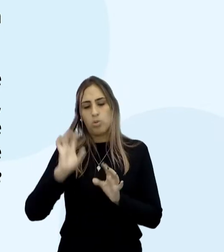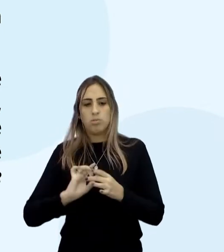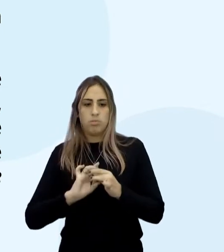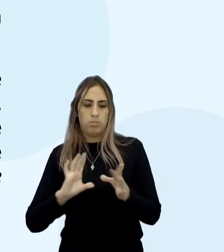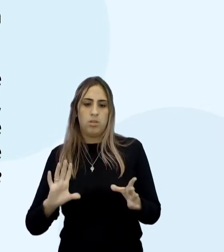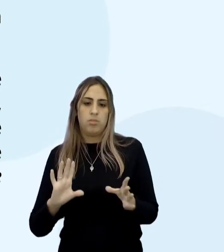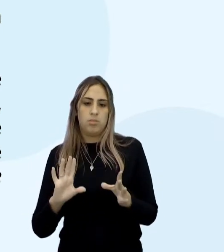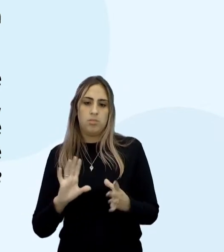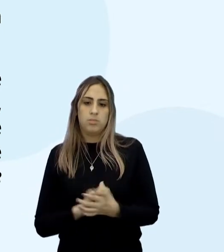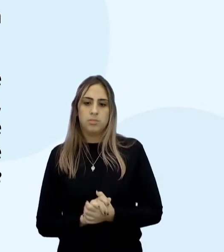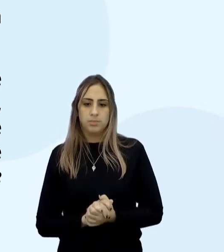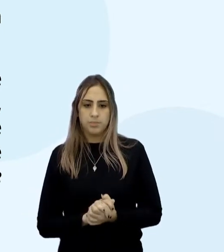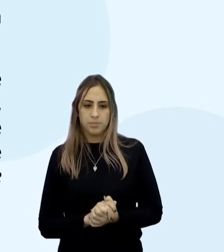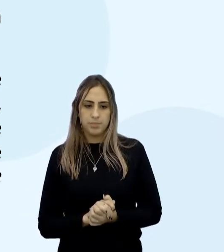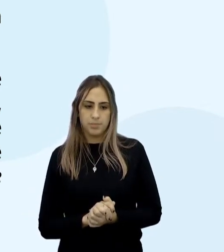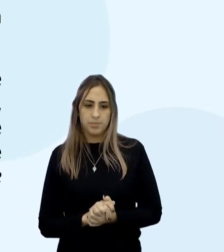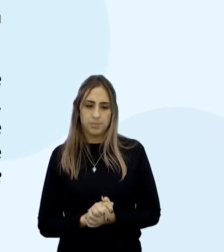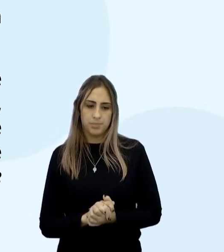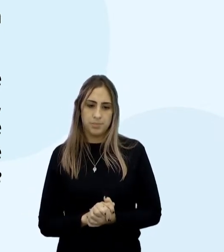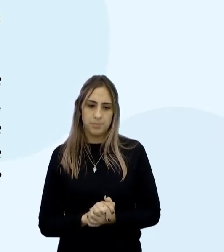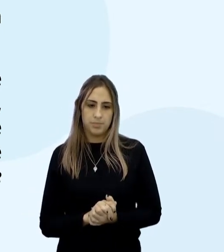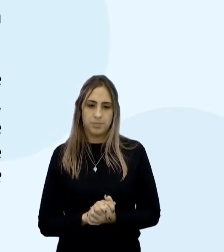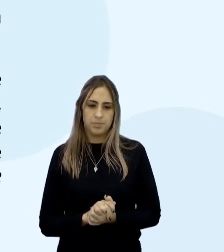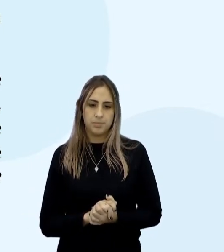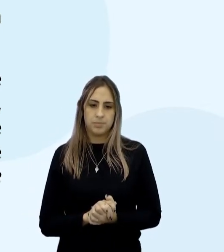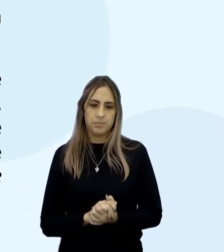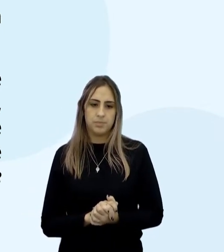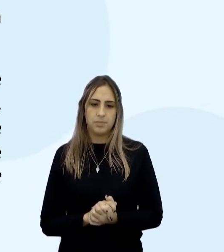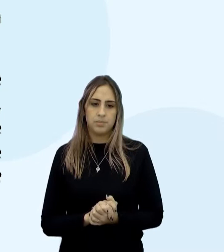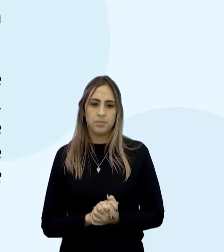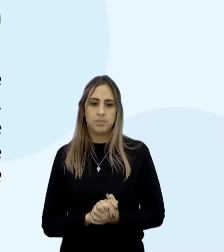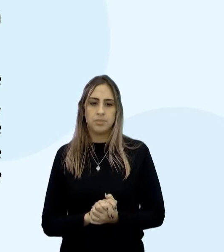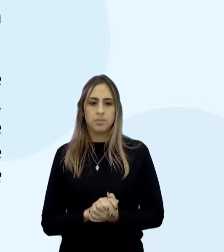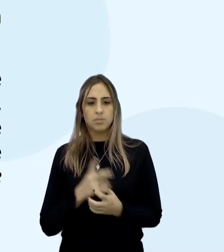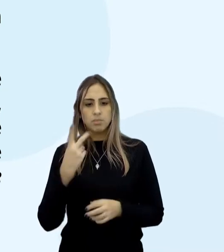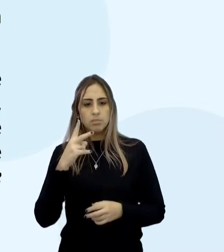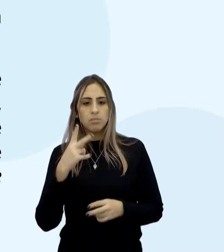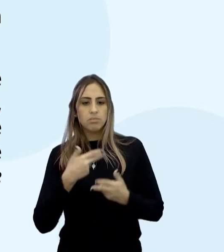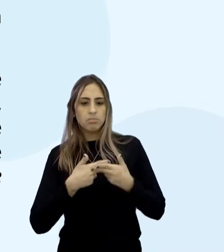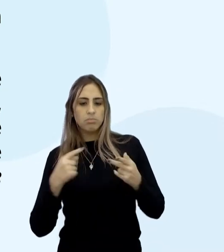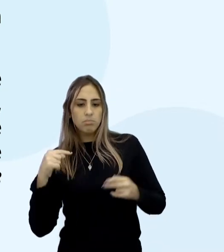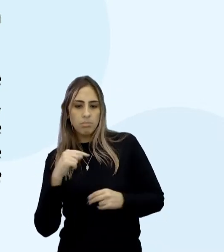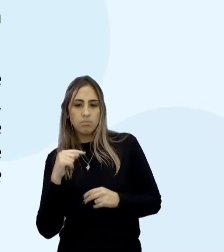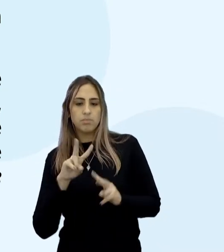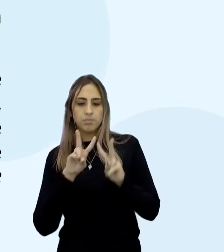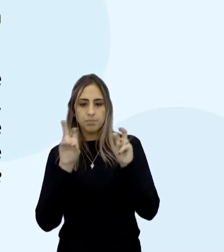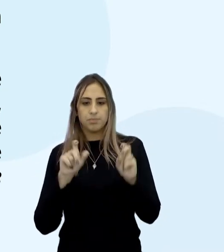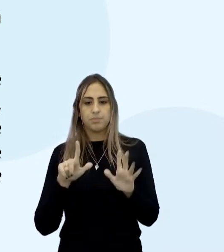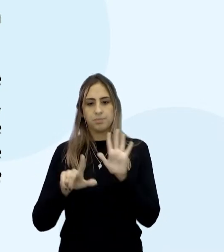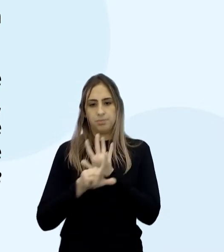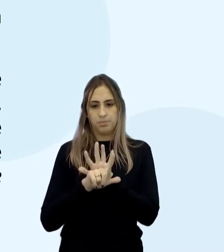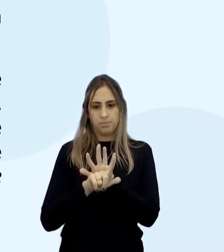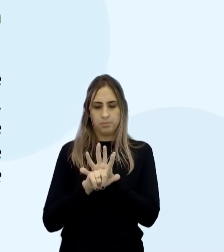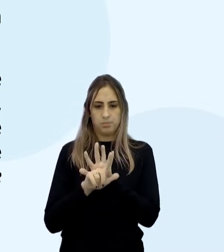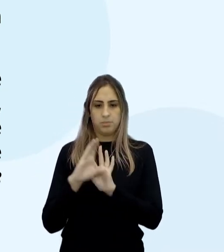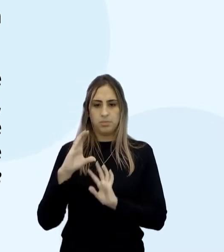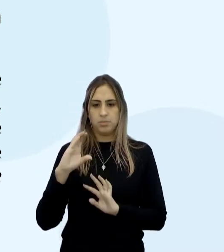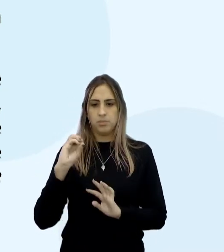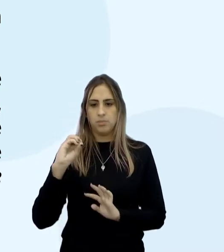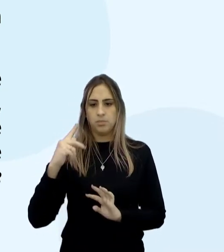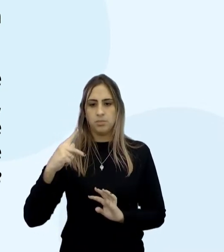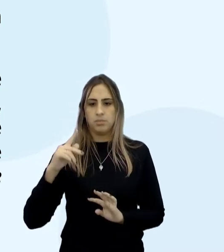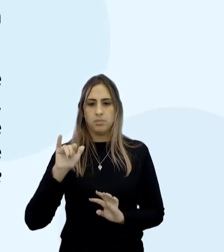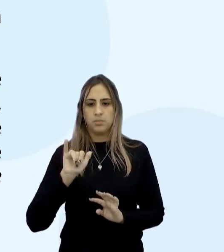aí a entrevista, tá? Das suas impressões negativas sobre a lei de copyright e